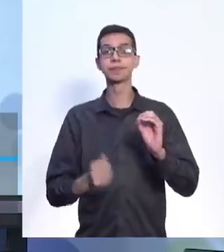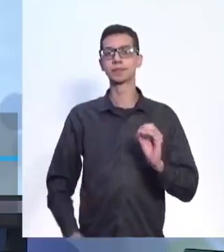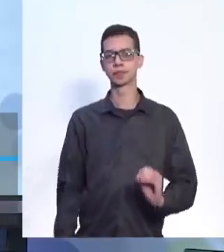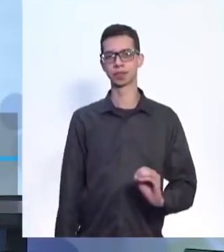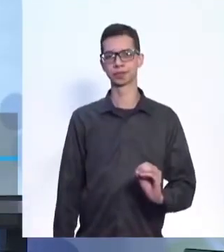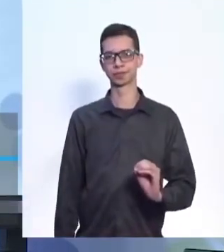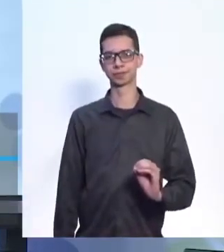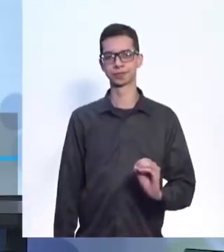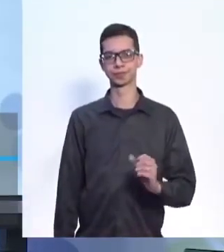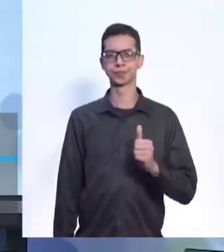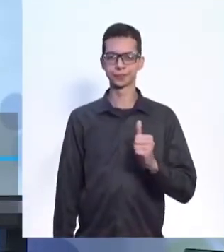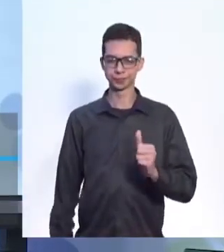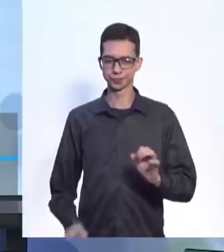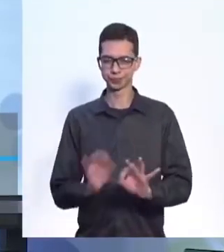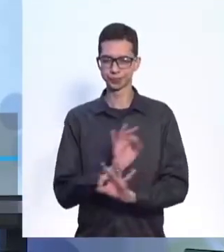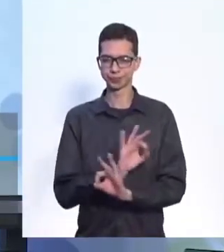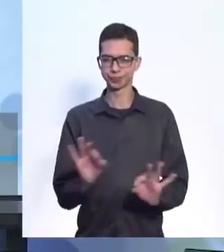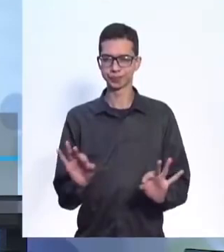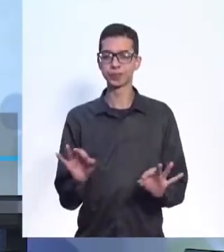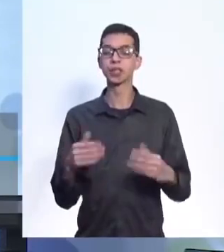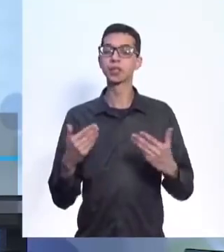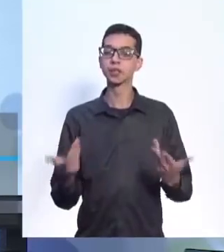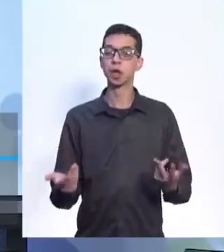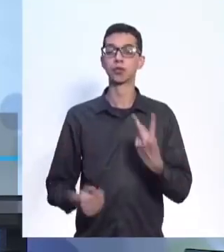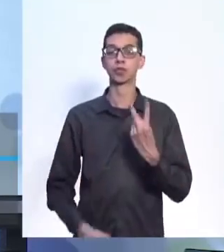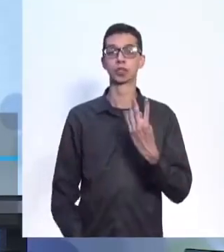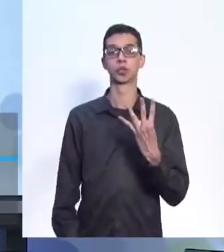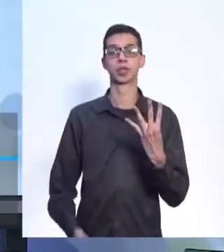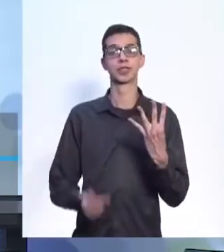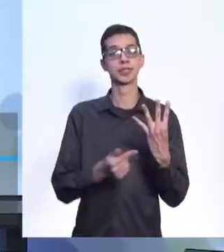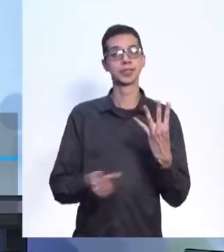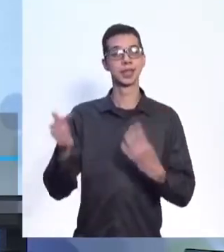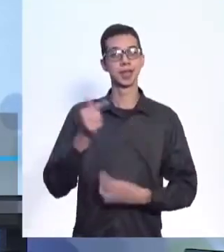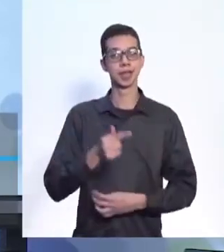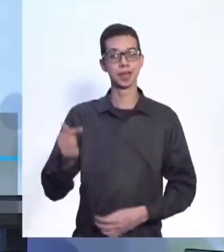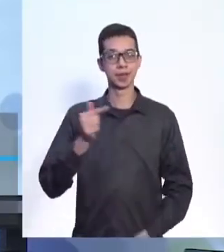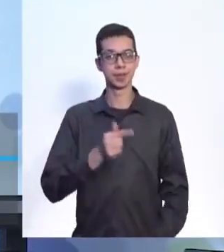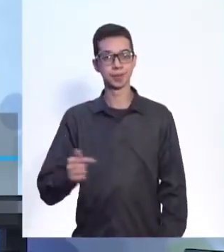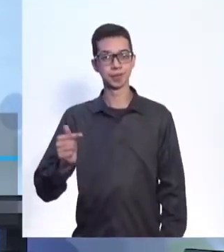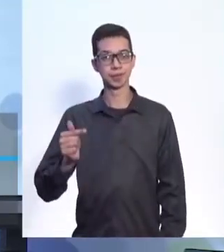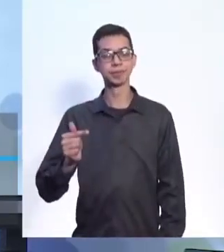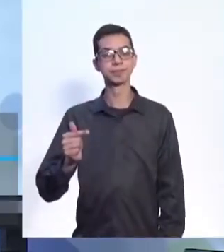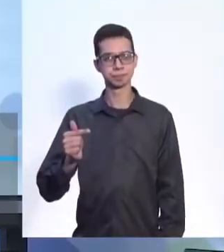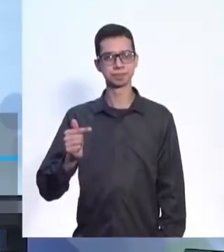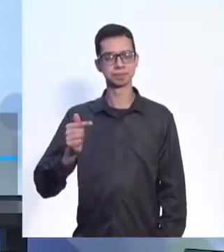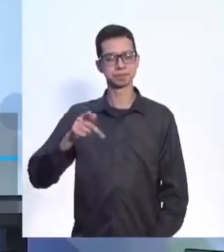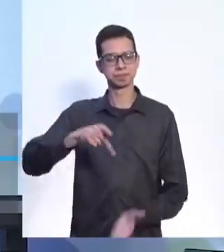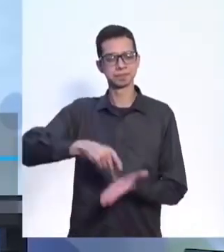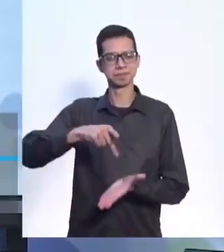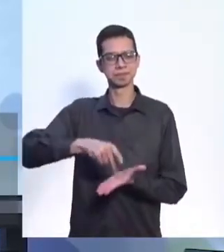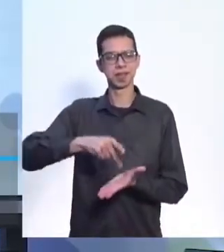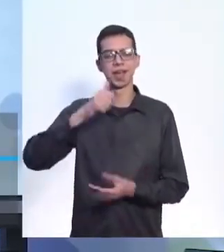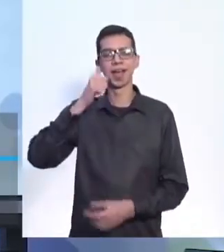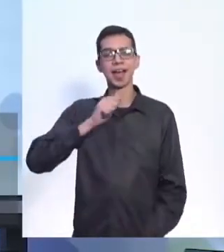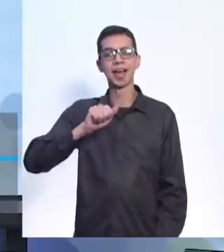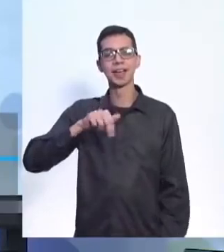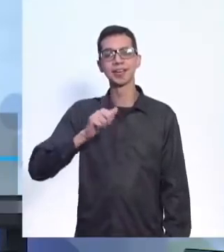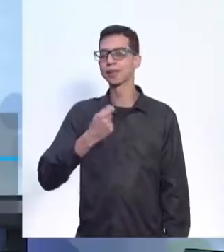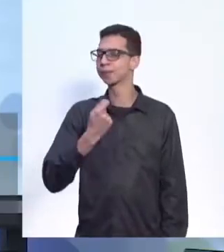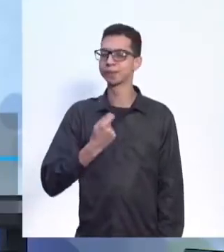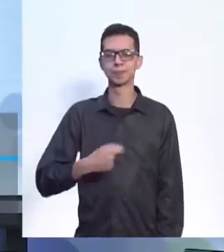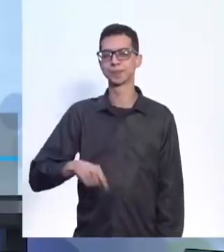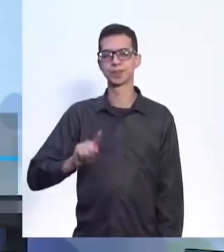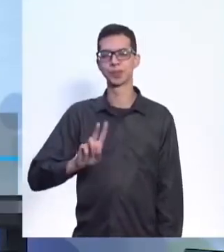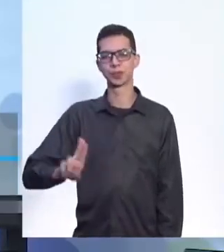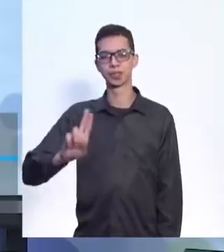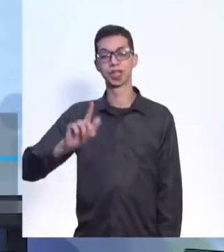0. Então, durante 24 semanas, ela vai ter garantido que ela não vai repetir o uniforme no mesmo dia